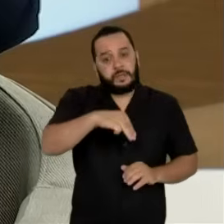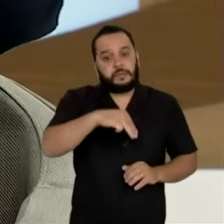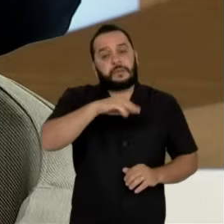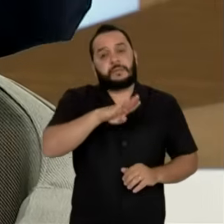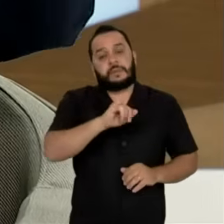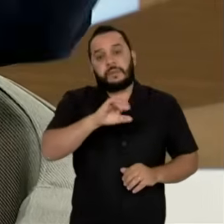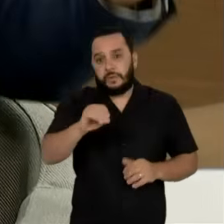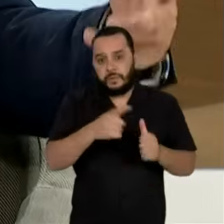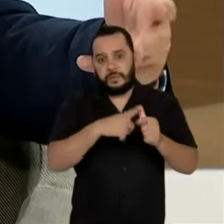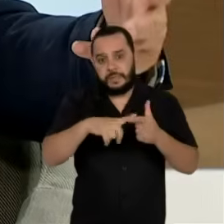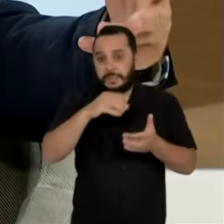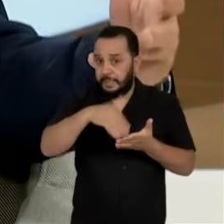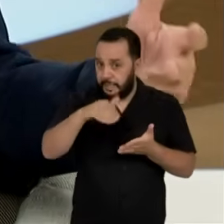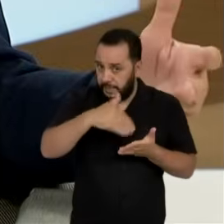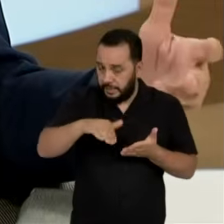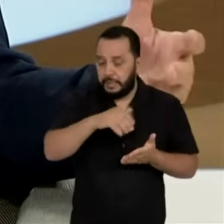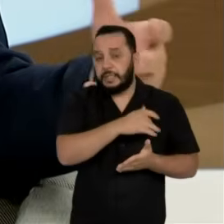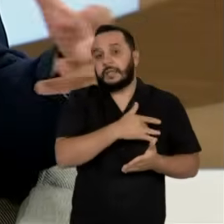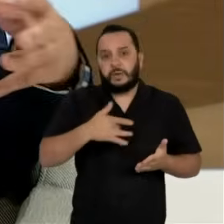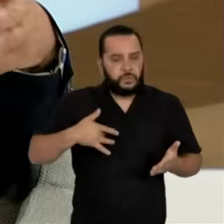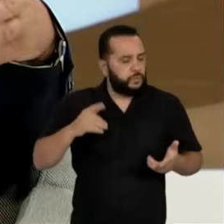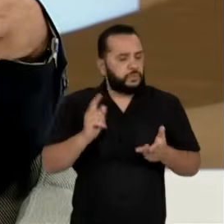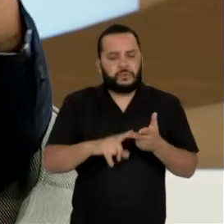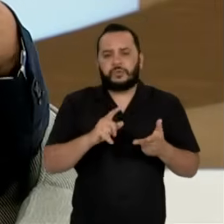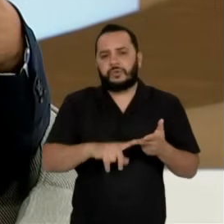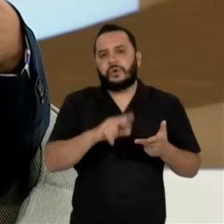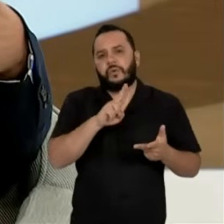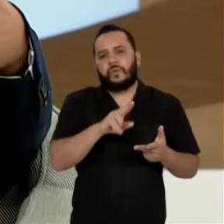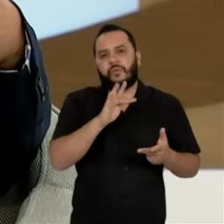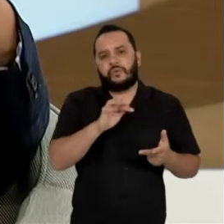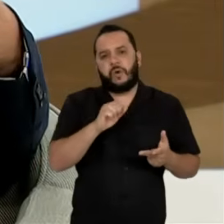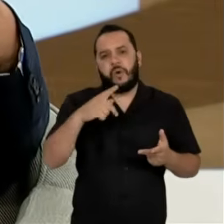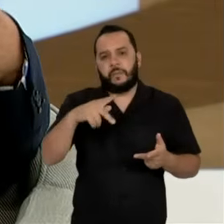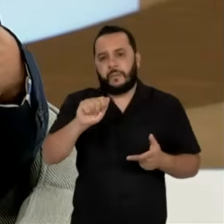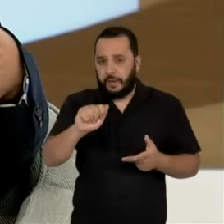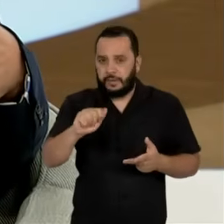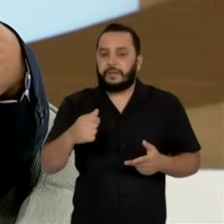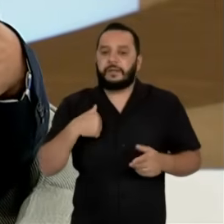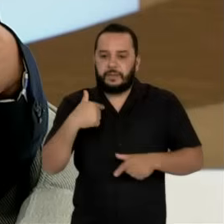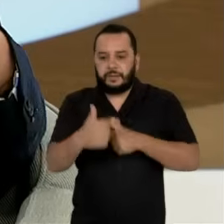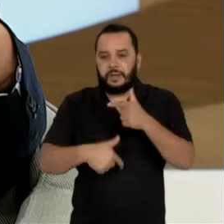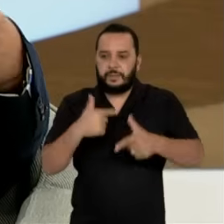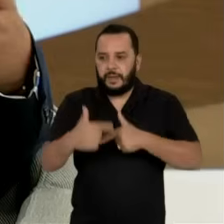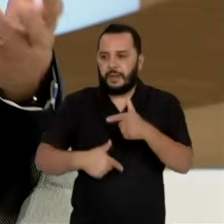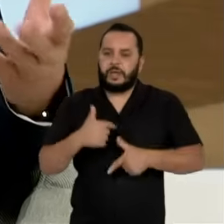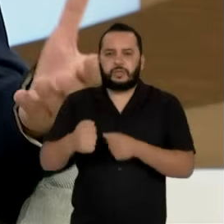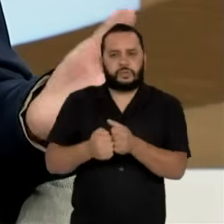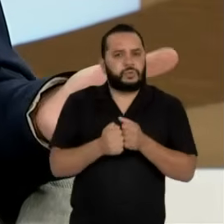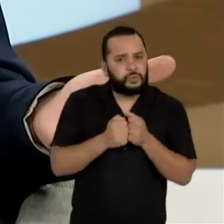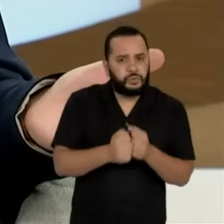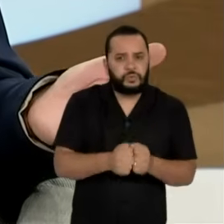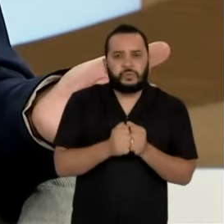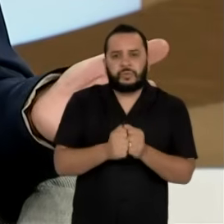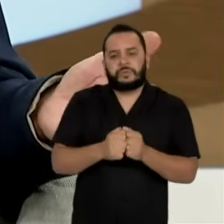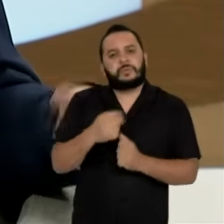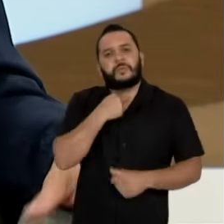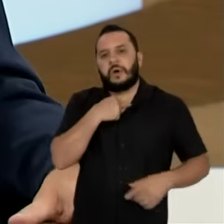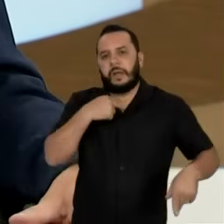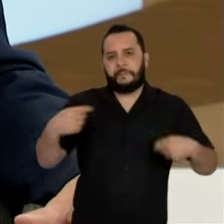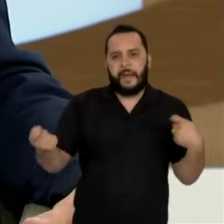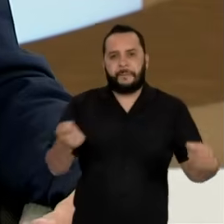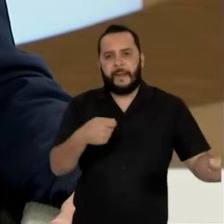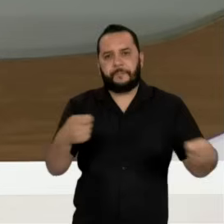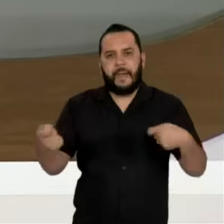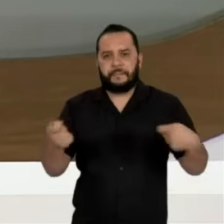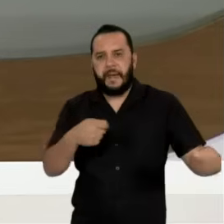saúde, o FOPA. Então, eu me emociono com isso, a gente trabalhar juntos, né? Não tem por que ter essa guerra, né?